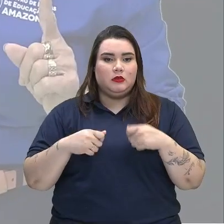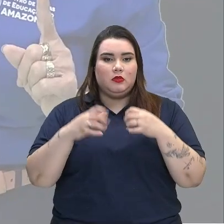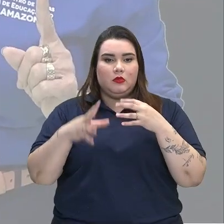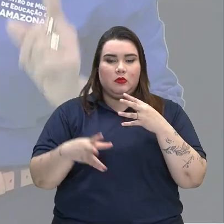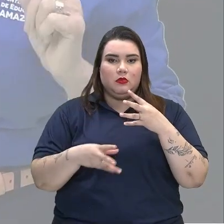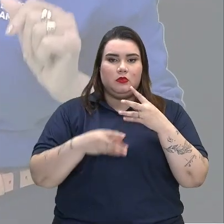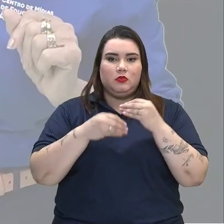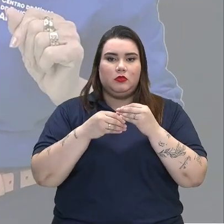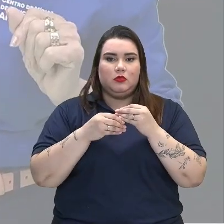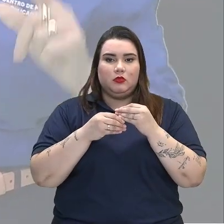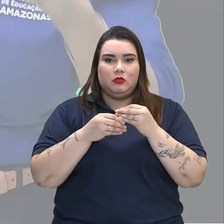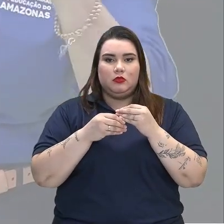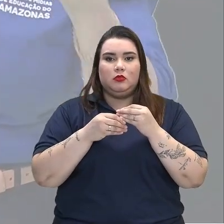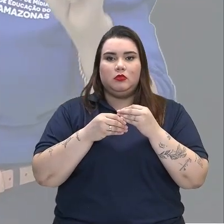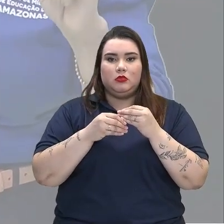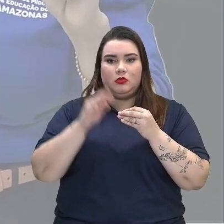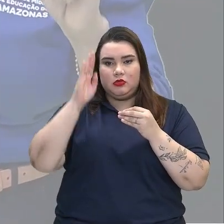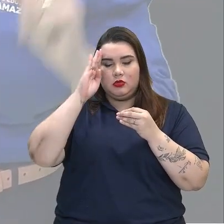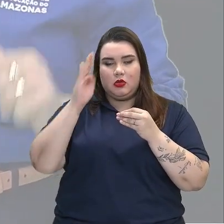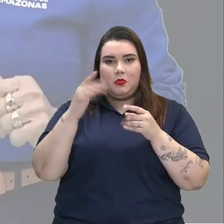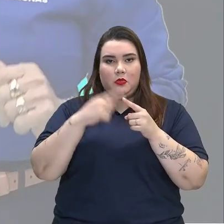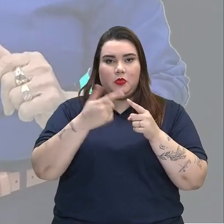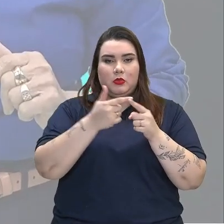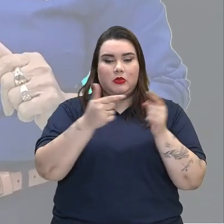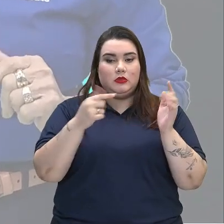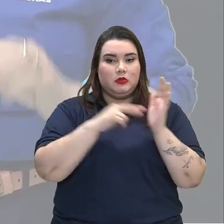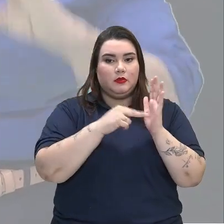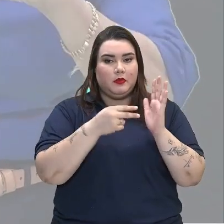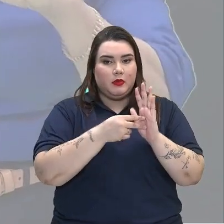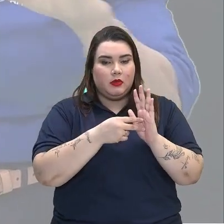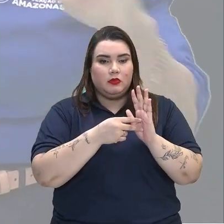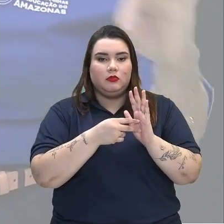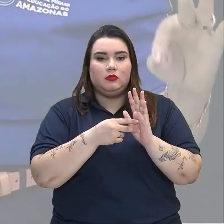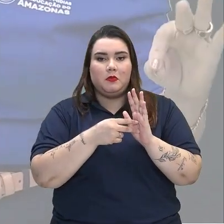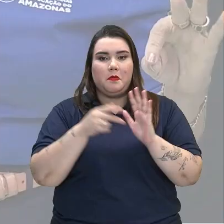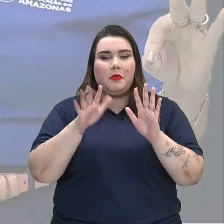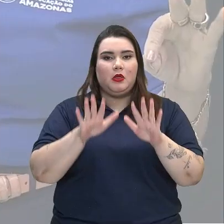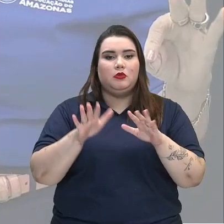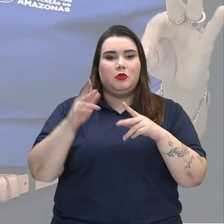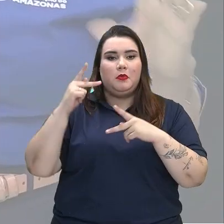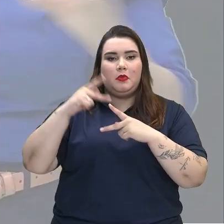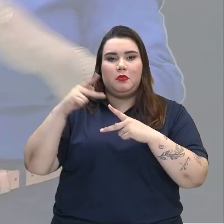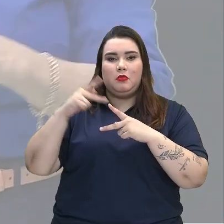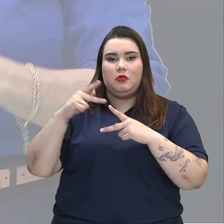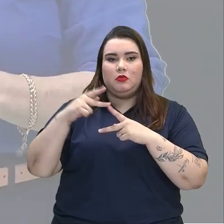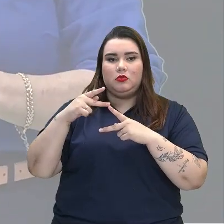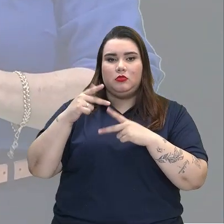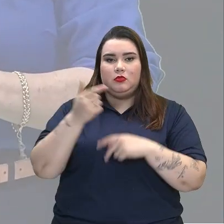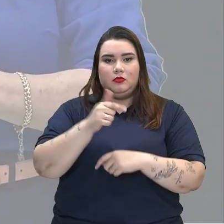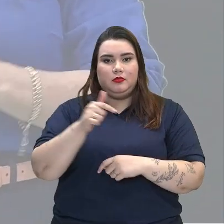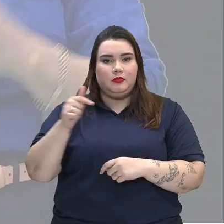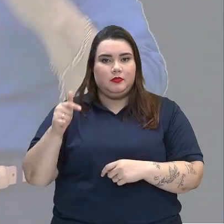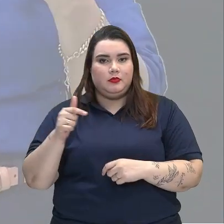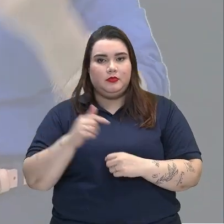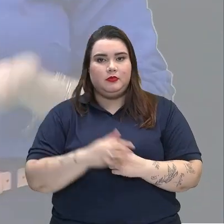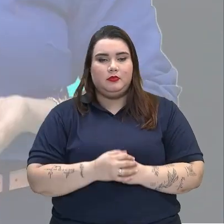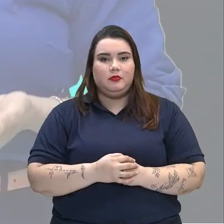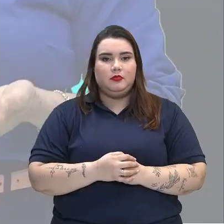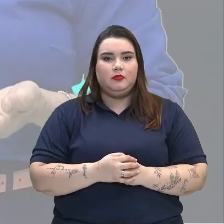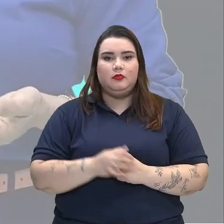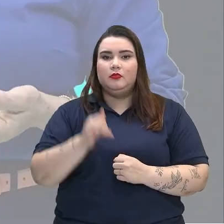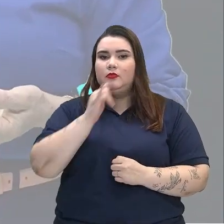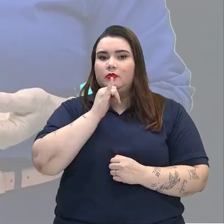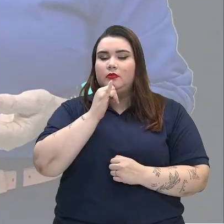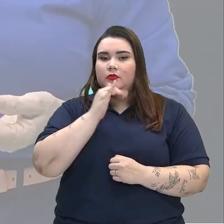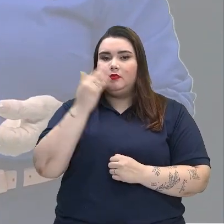o complemento. Por que exige? Porque não tem sentido completo. E é sem a preposição. Exemplo. Vamos